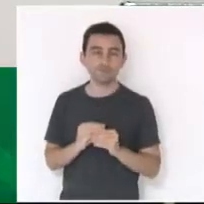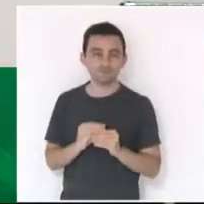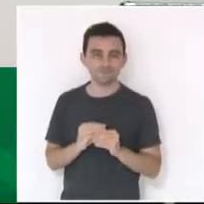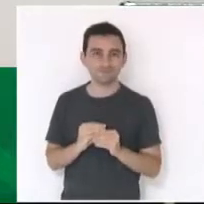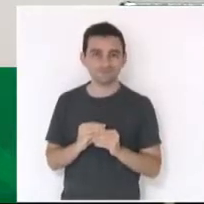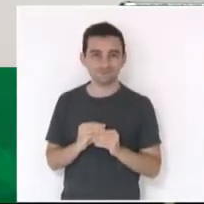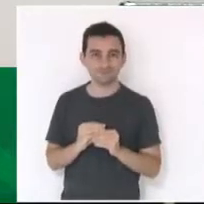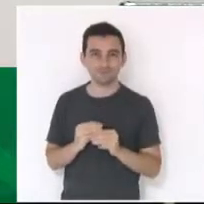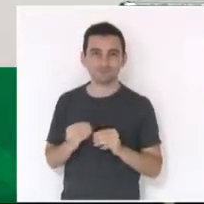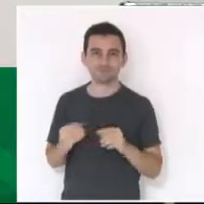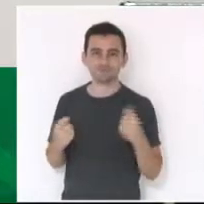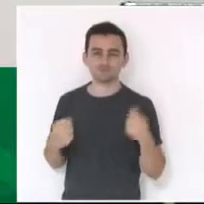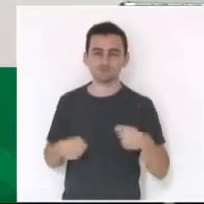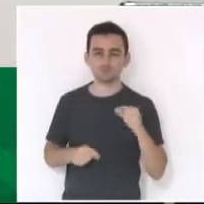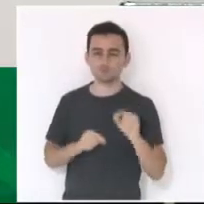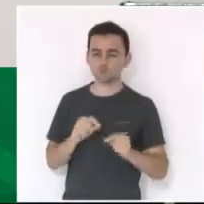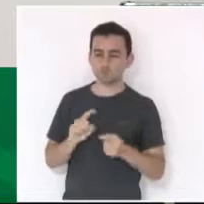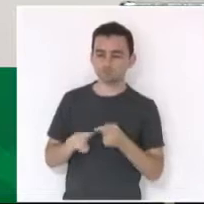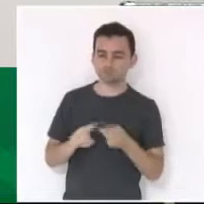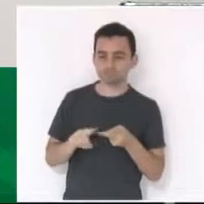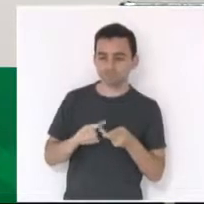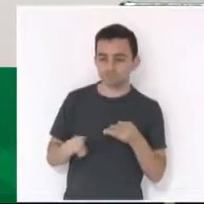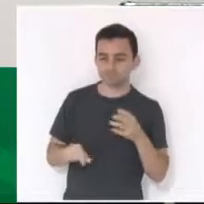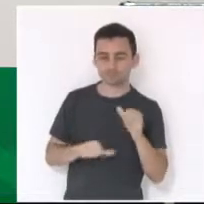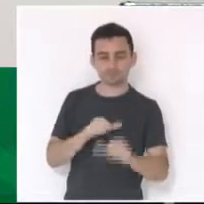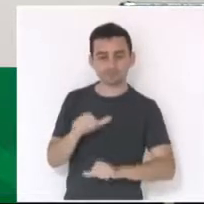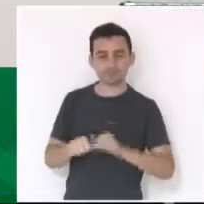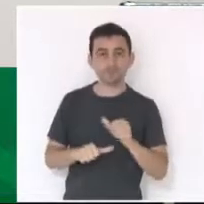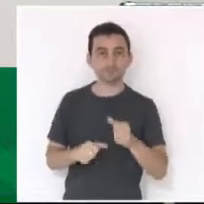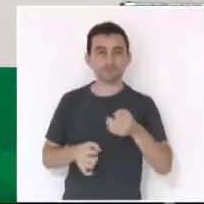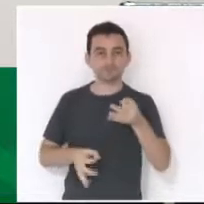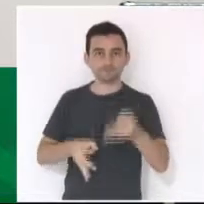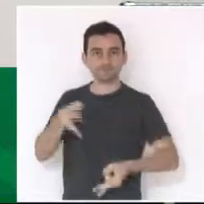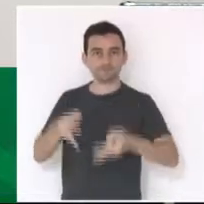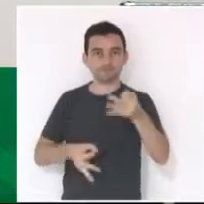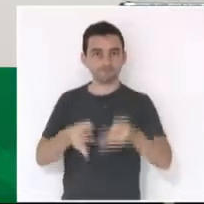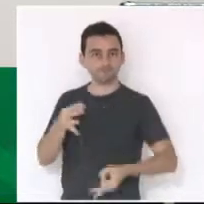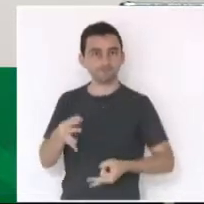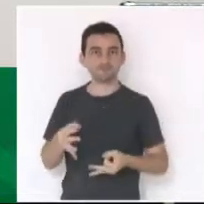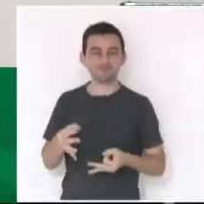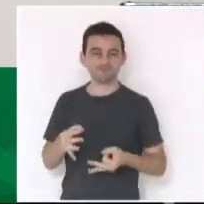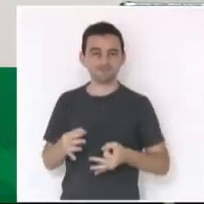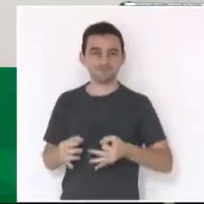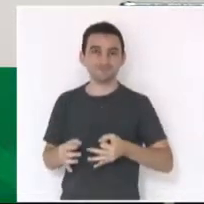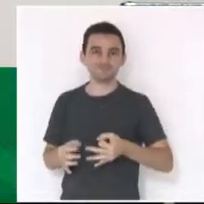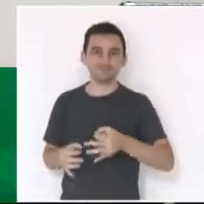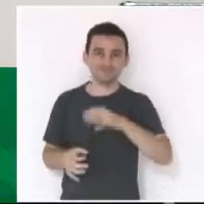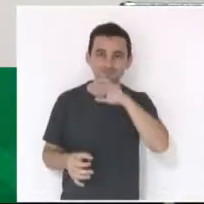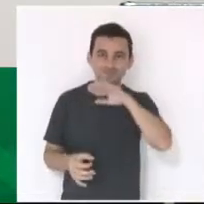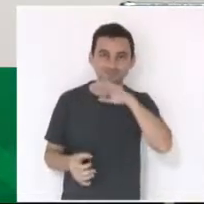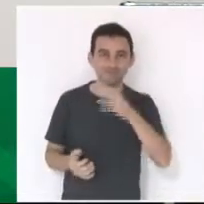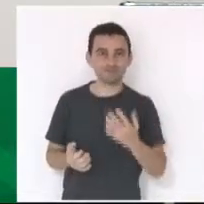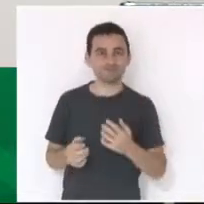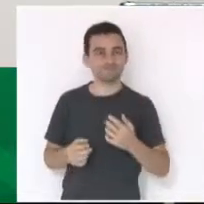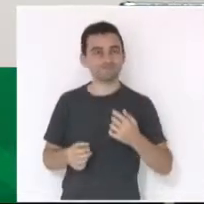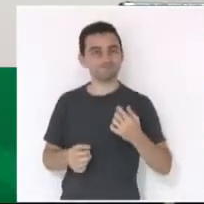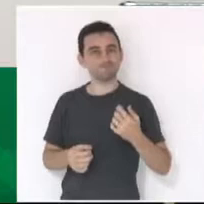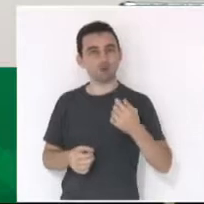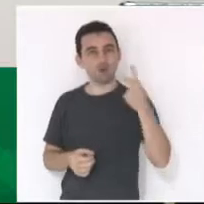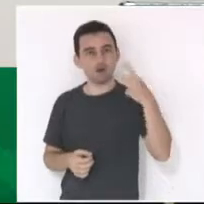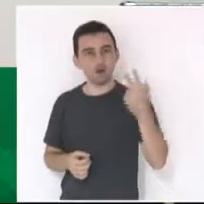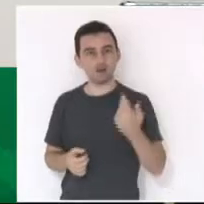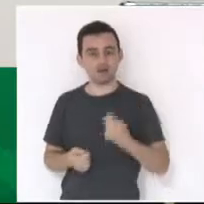necessidades e indispensáveis reformas do Judiciário tributária política e administrativa